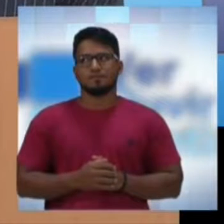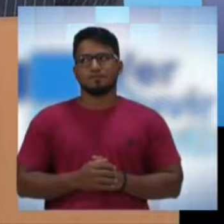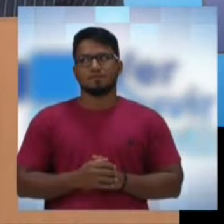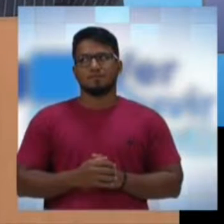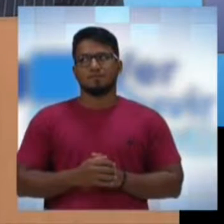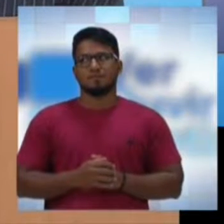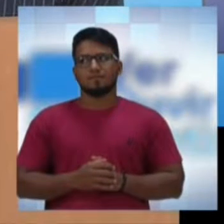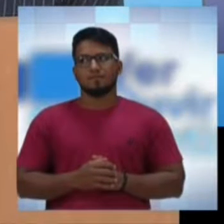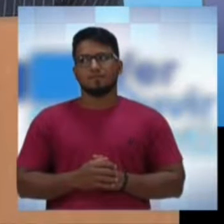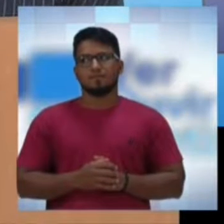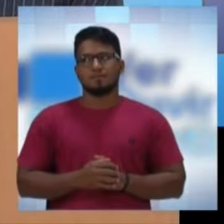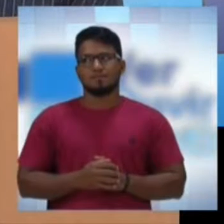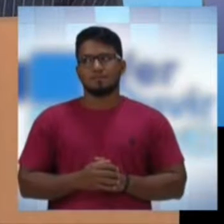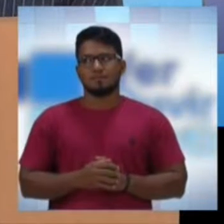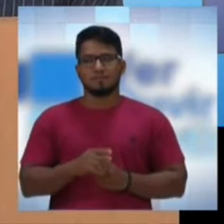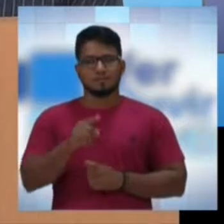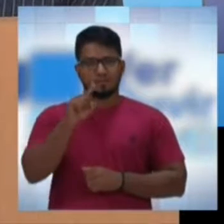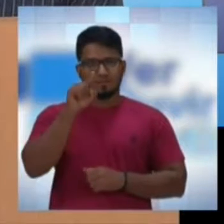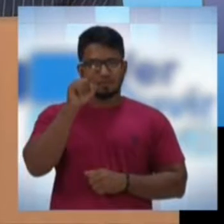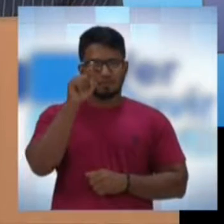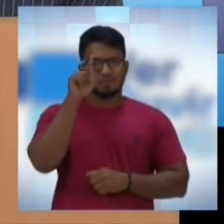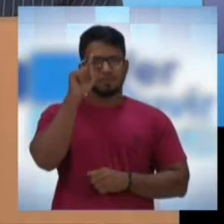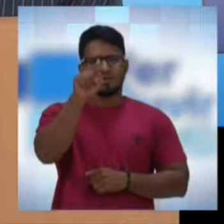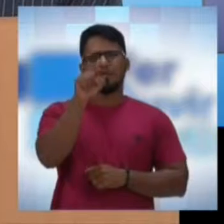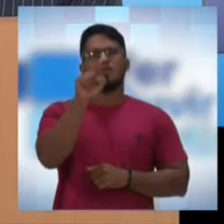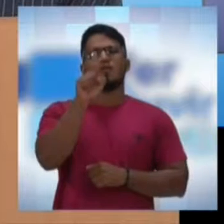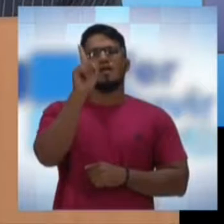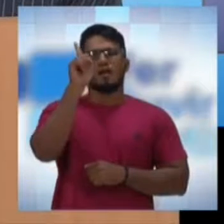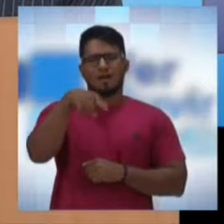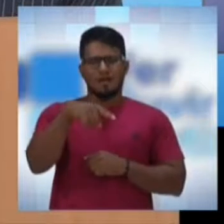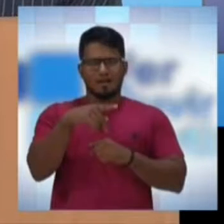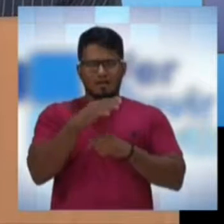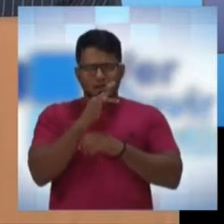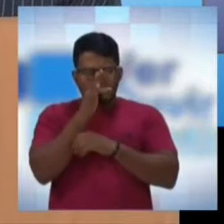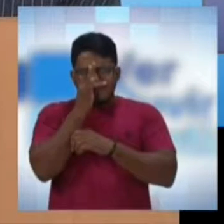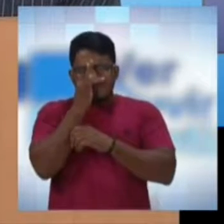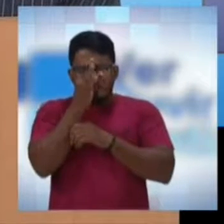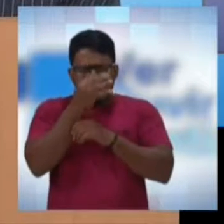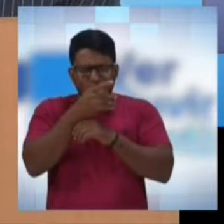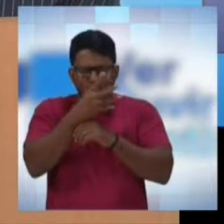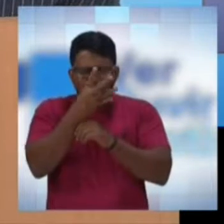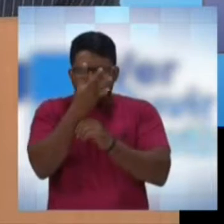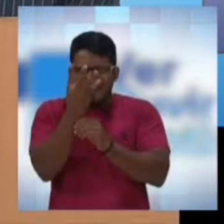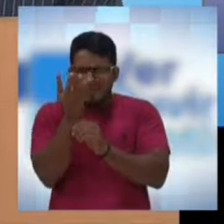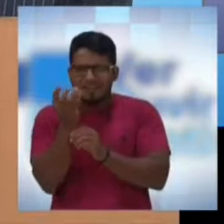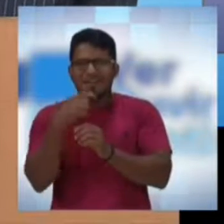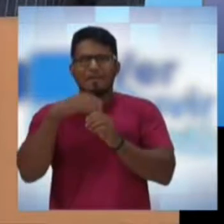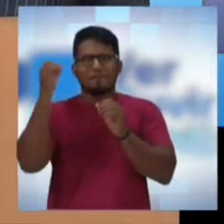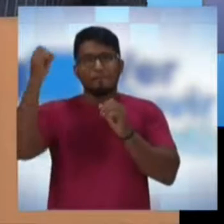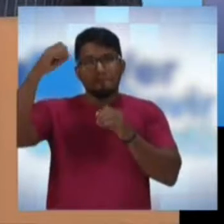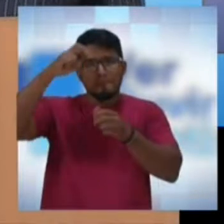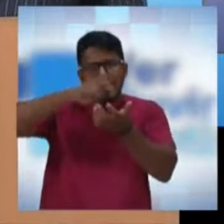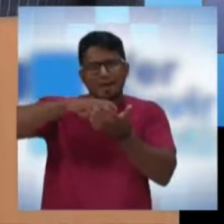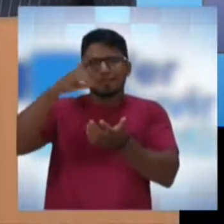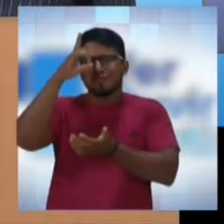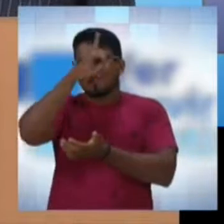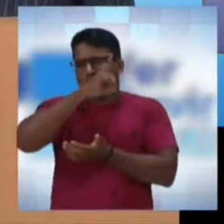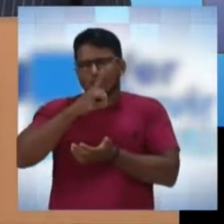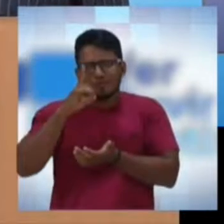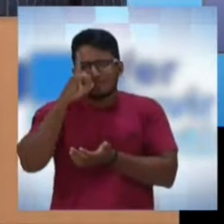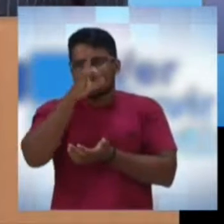Tu é trevo de 4 folhas, é manhã de domingo à